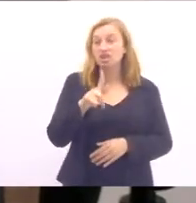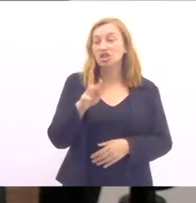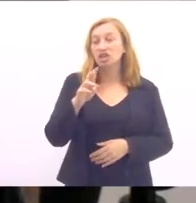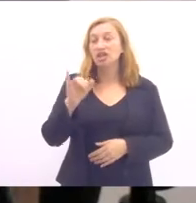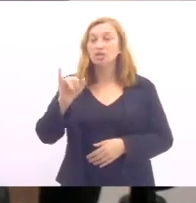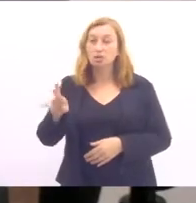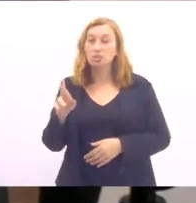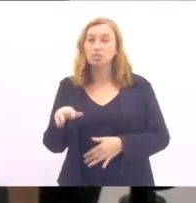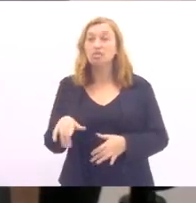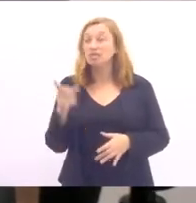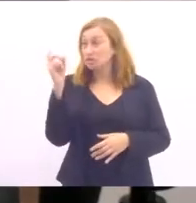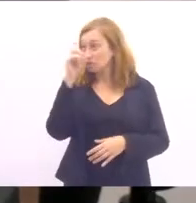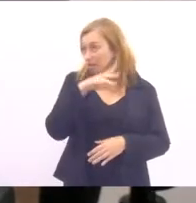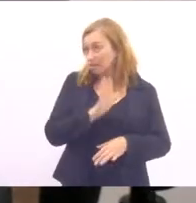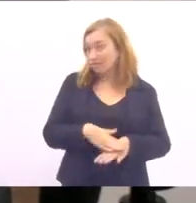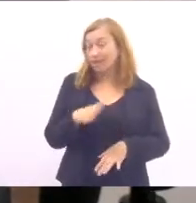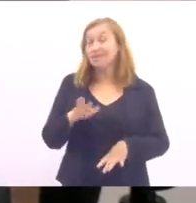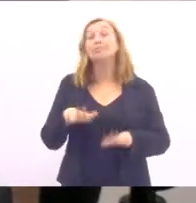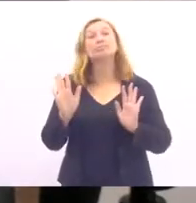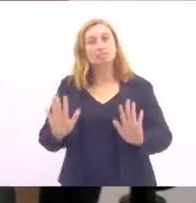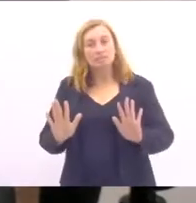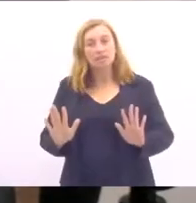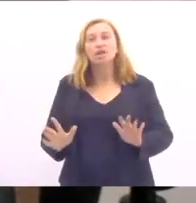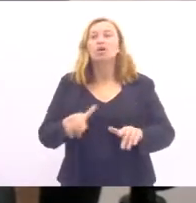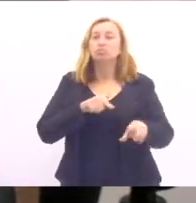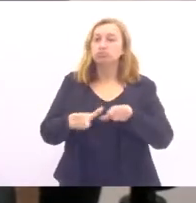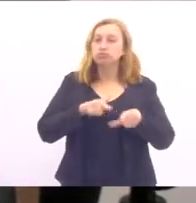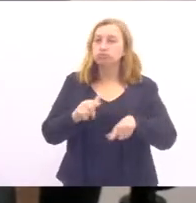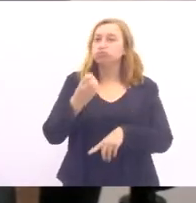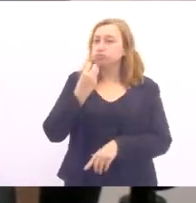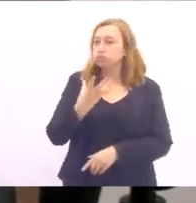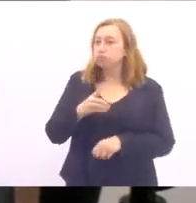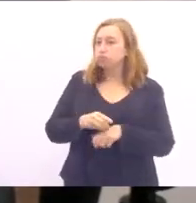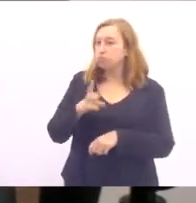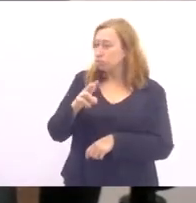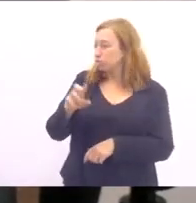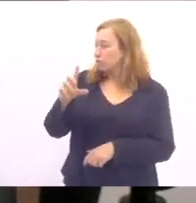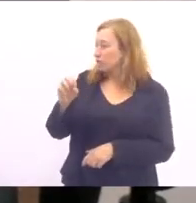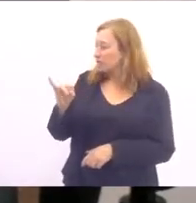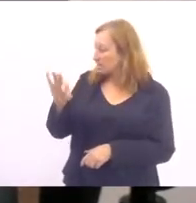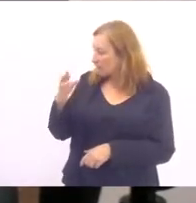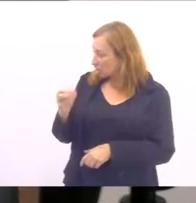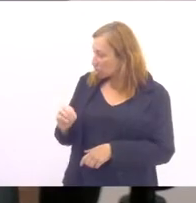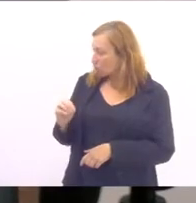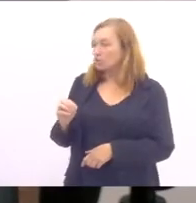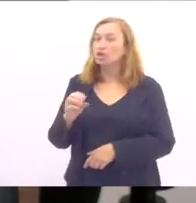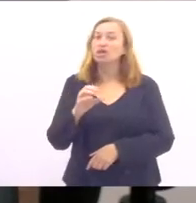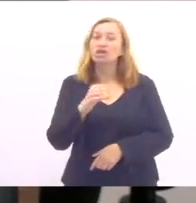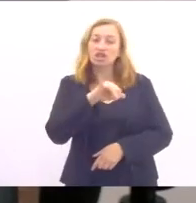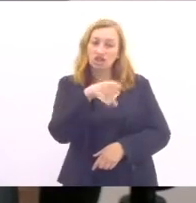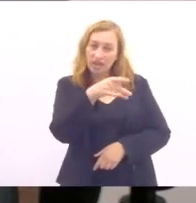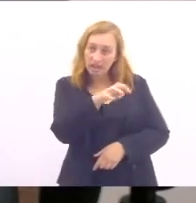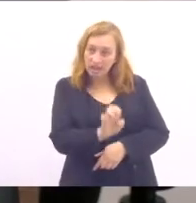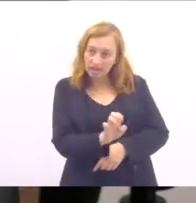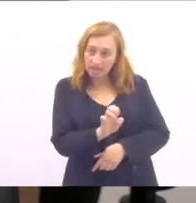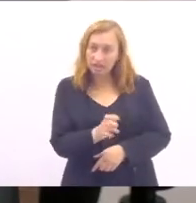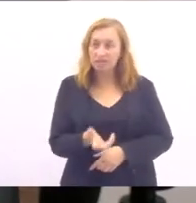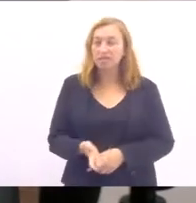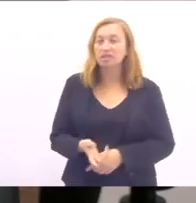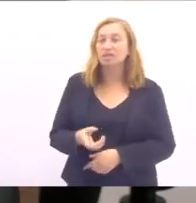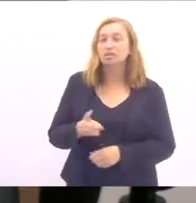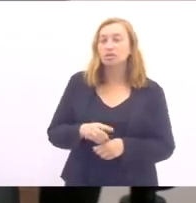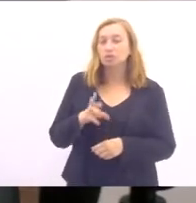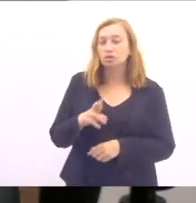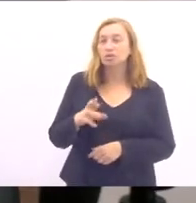grande dificuldade. Mas, com o trabalho muito bom do Dr. Sérgio Mantovani, da Jaqueline, né? Quando o doutor